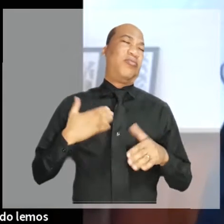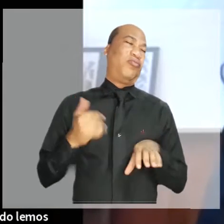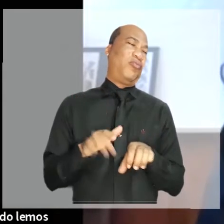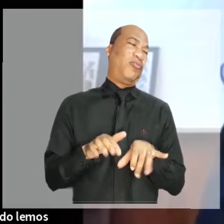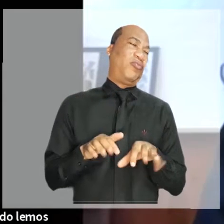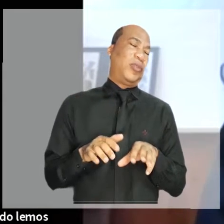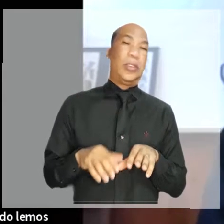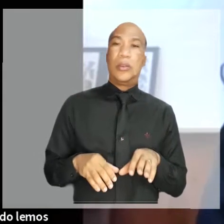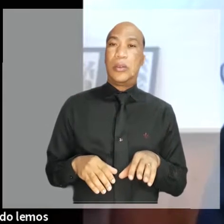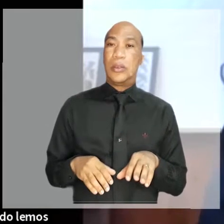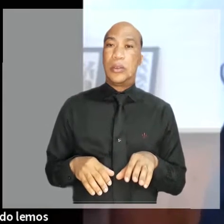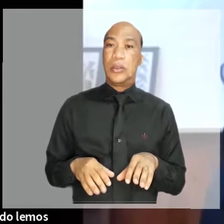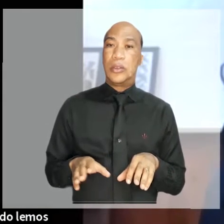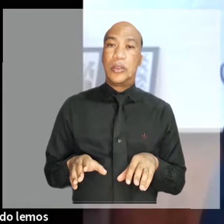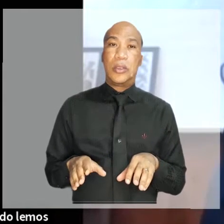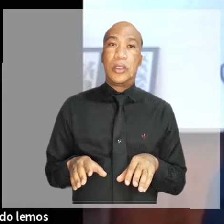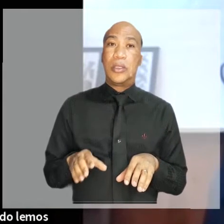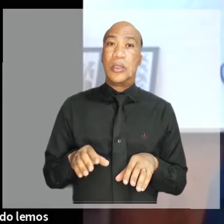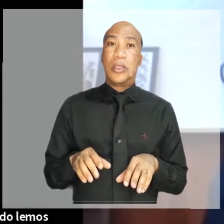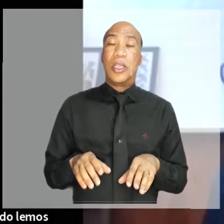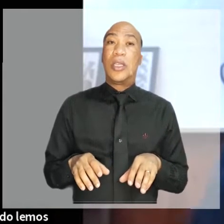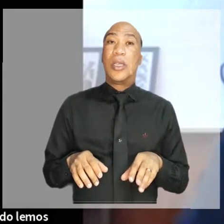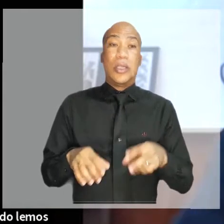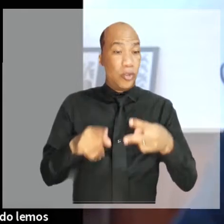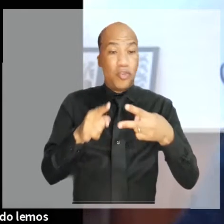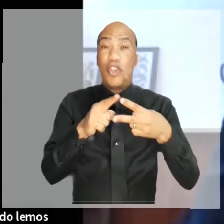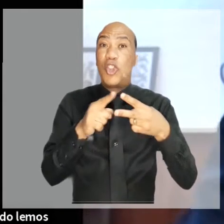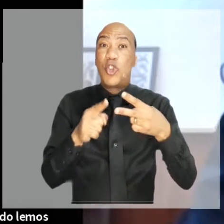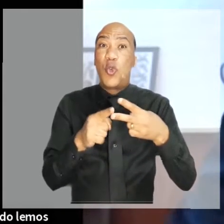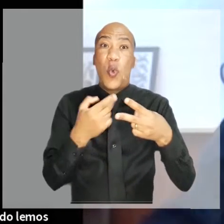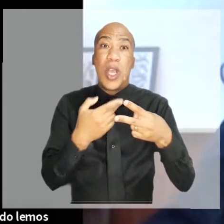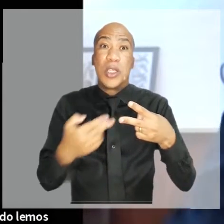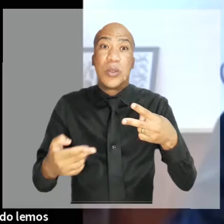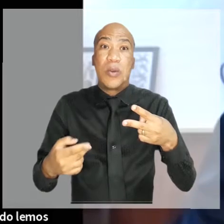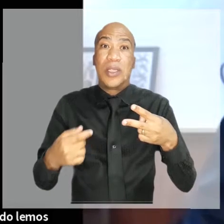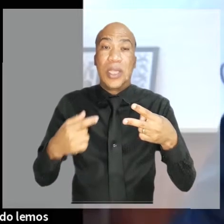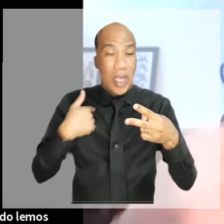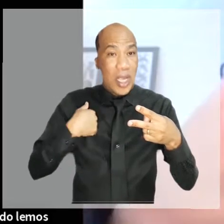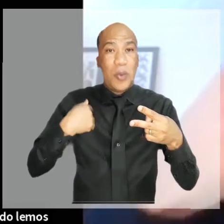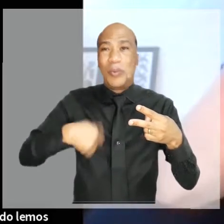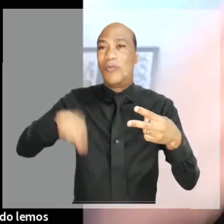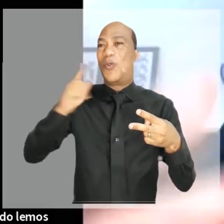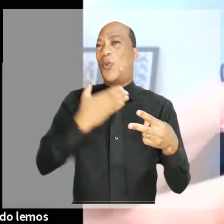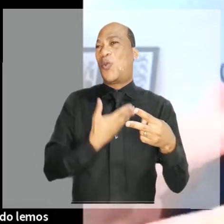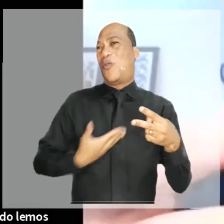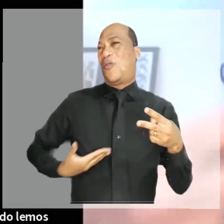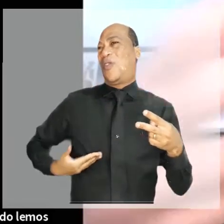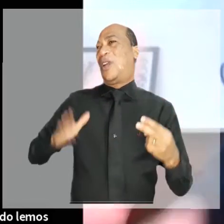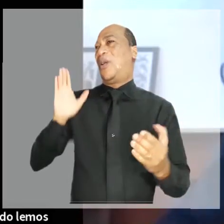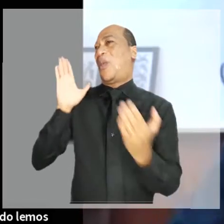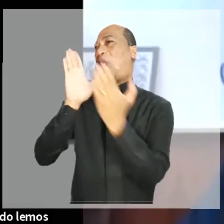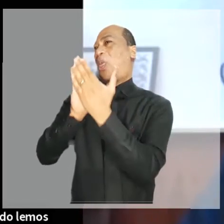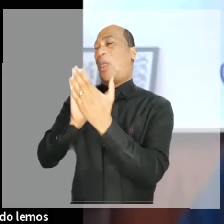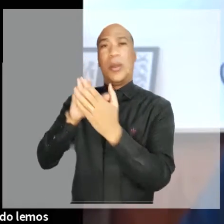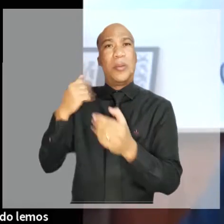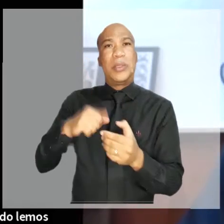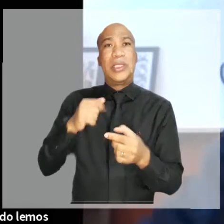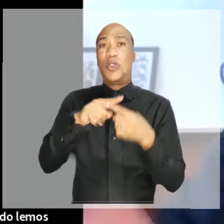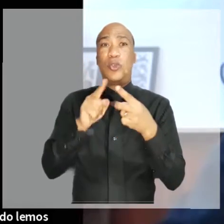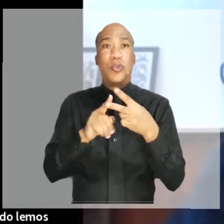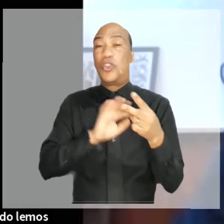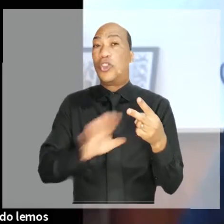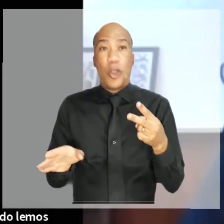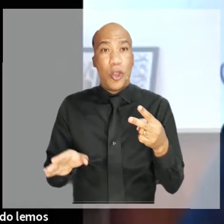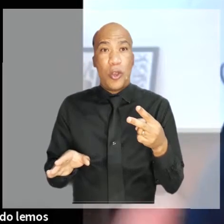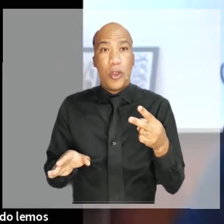se casar. Tirando essas duas coisas, a necessidade de você ir fisicamente, né, até um órgão